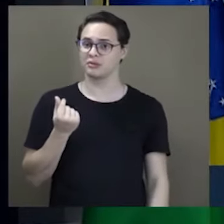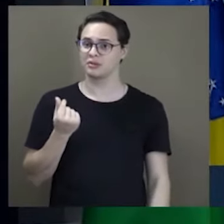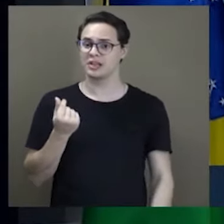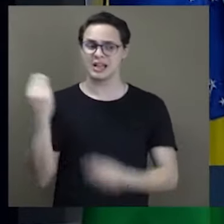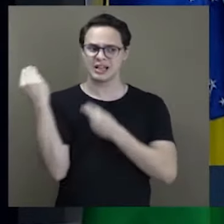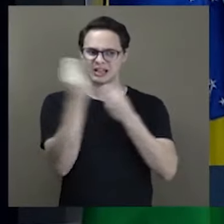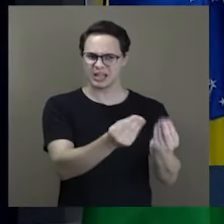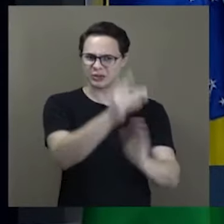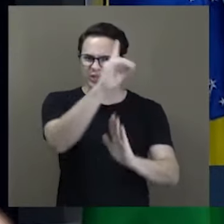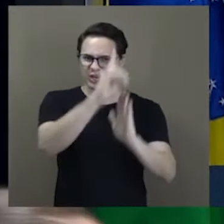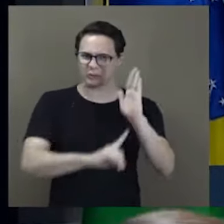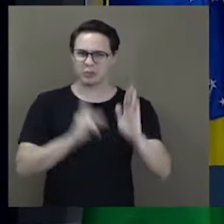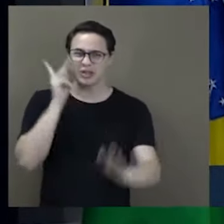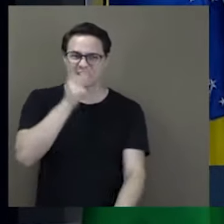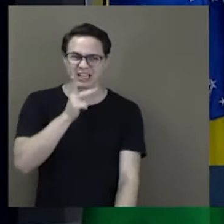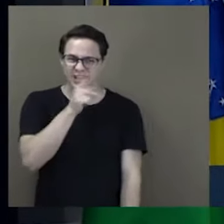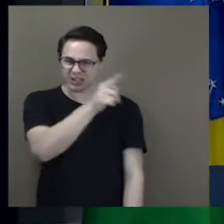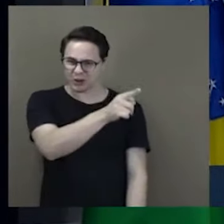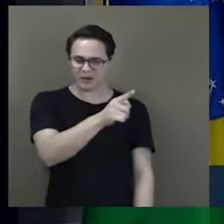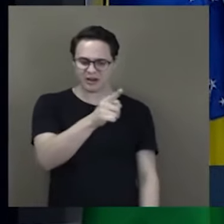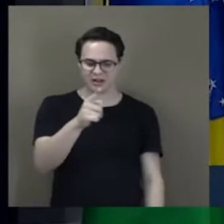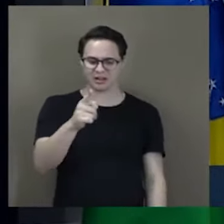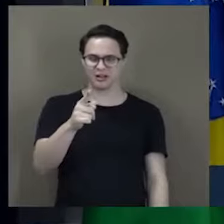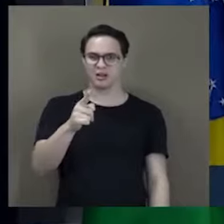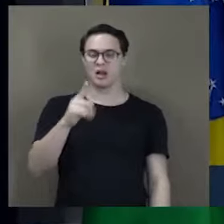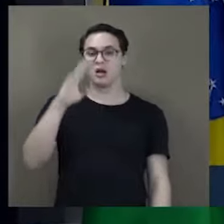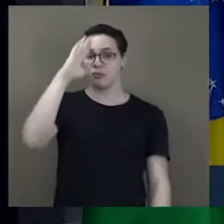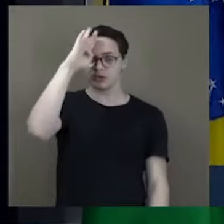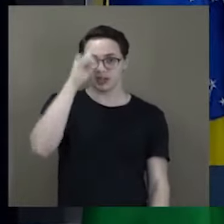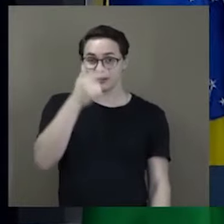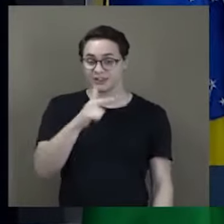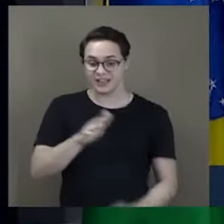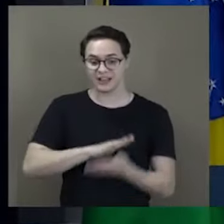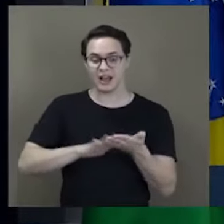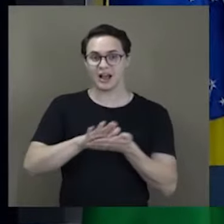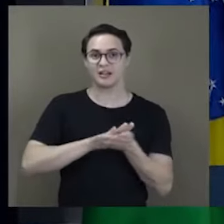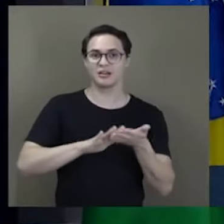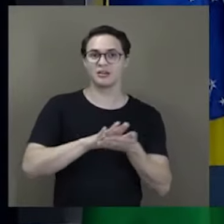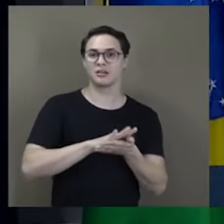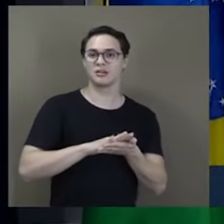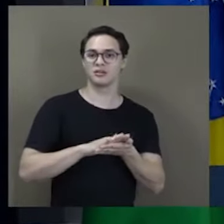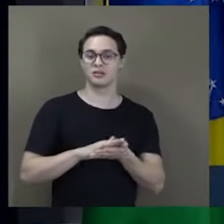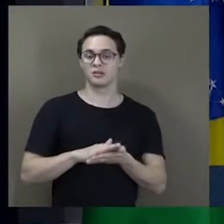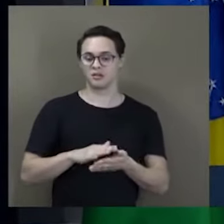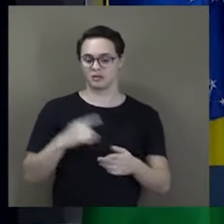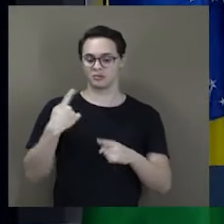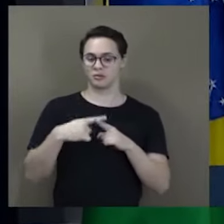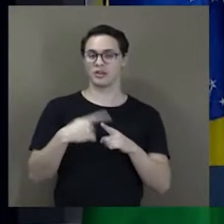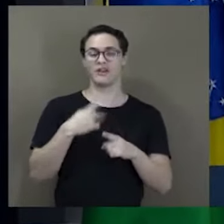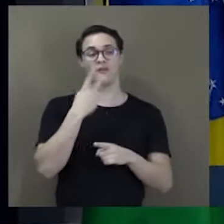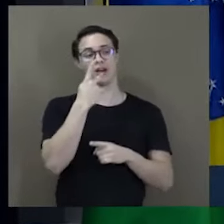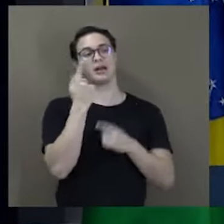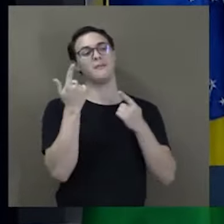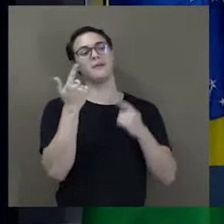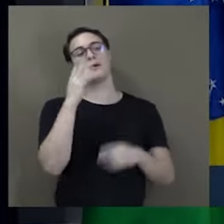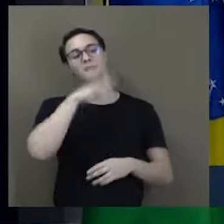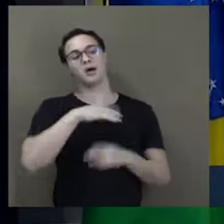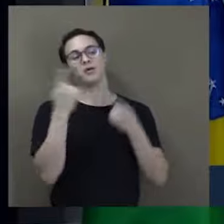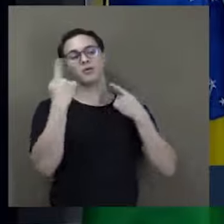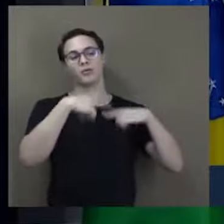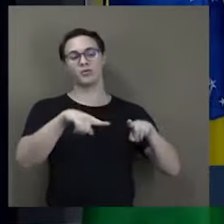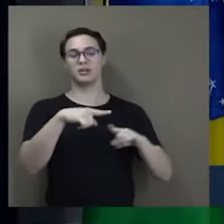direitos políticos e bolsonaro não tem direitos políticos senhor presidente porque fez uma reunião com embaixadores Porque fala mal da urna e pode falar mal da